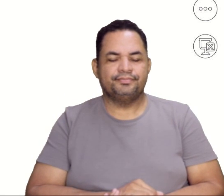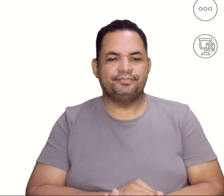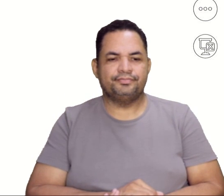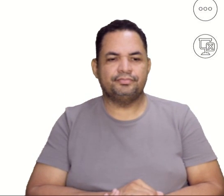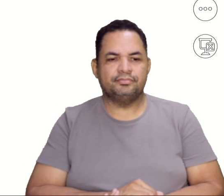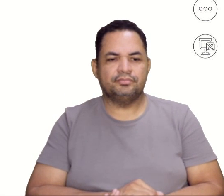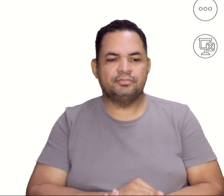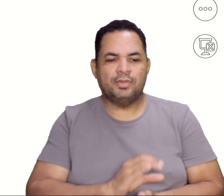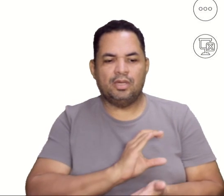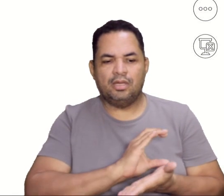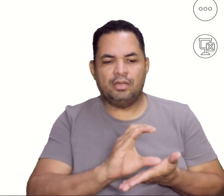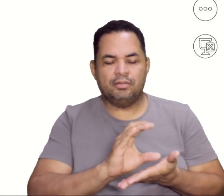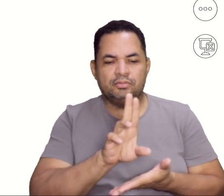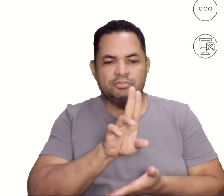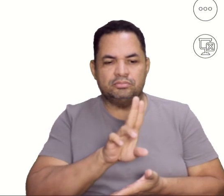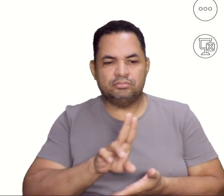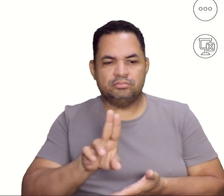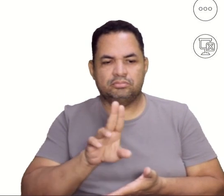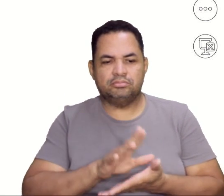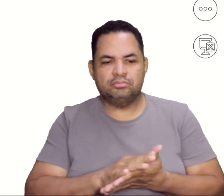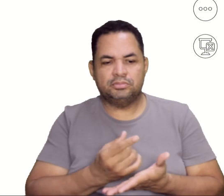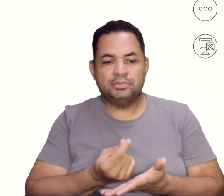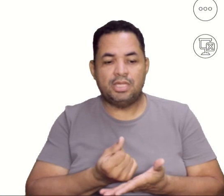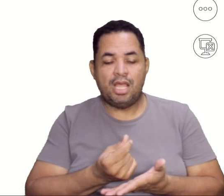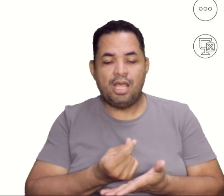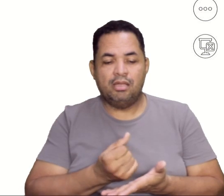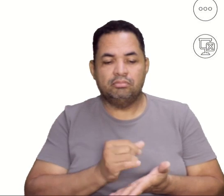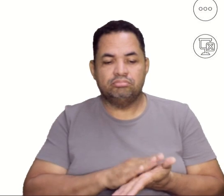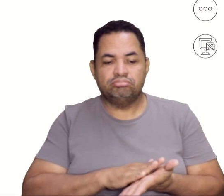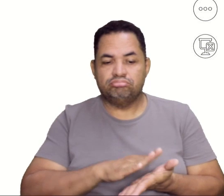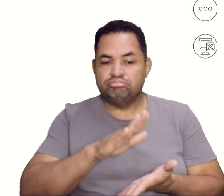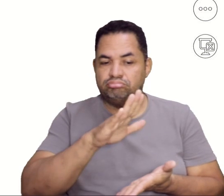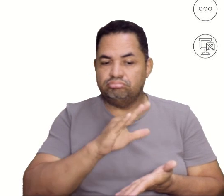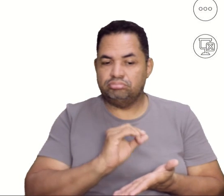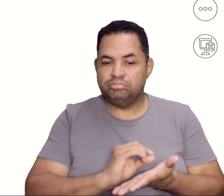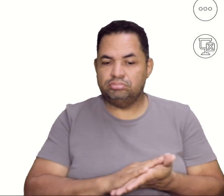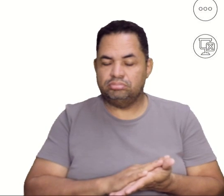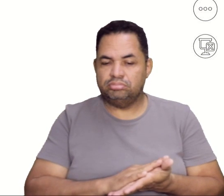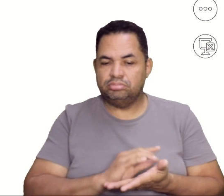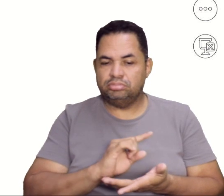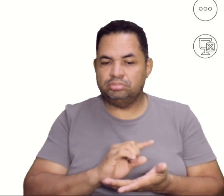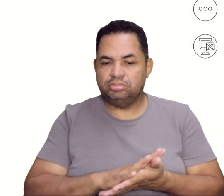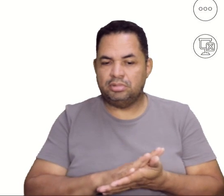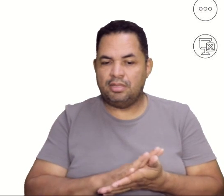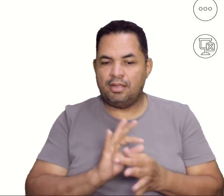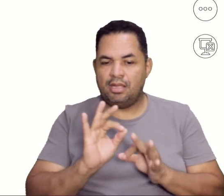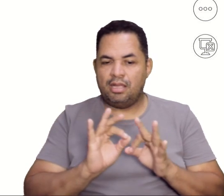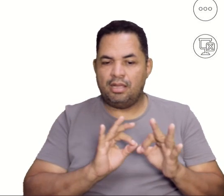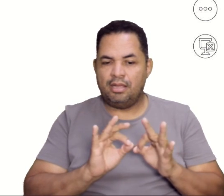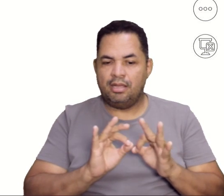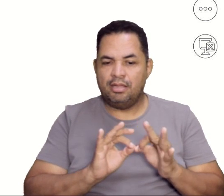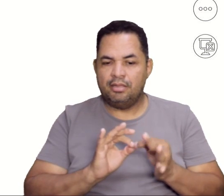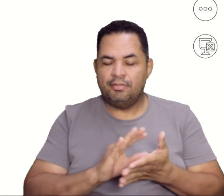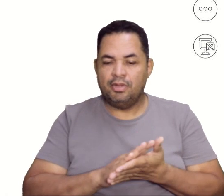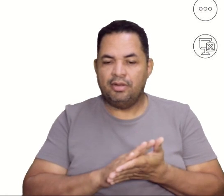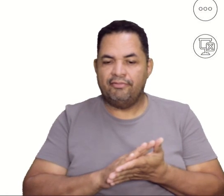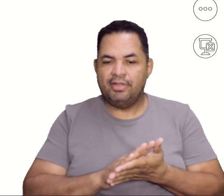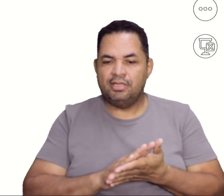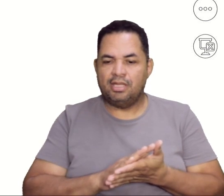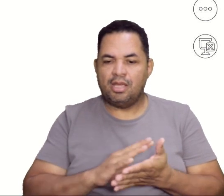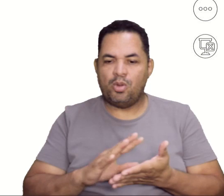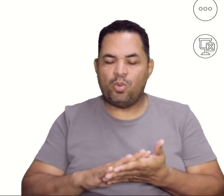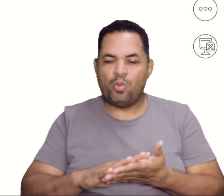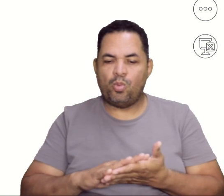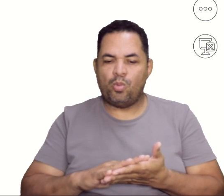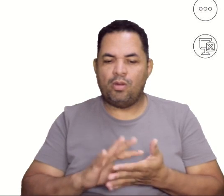é foi aplicado ele vai render um certo juros que é o nosso J dependendo da nossa taxa e o nosso